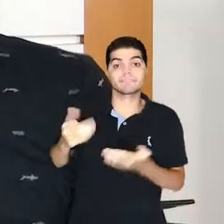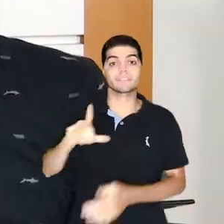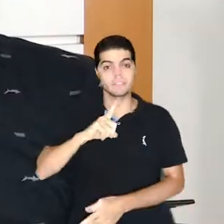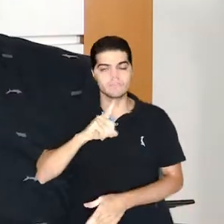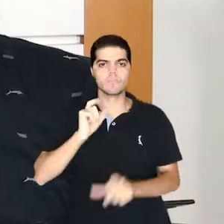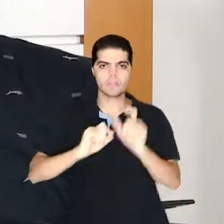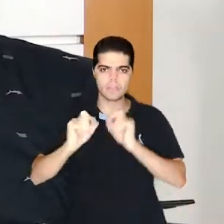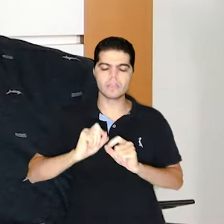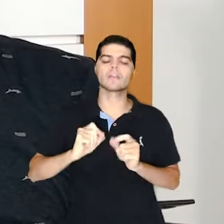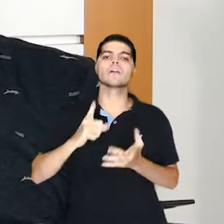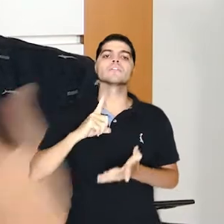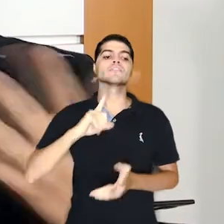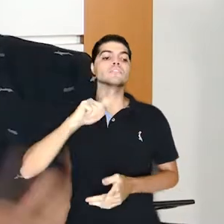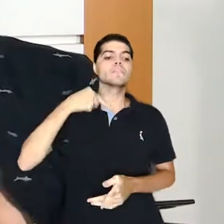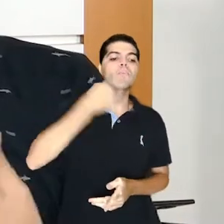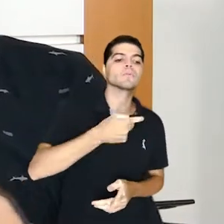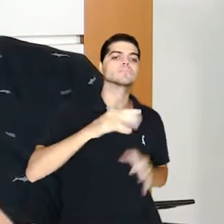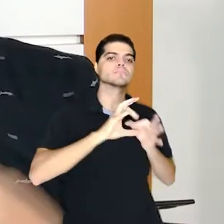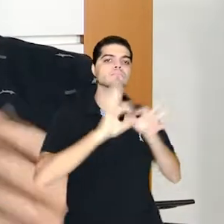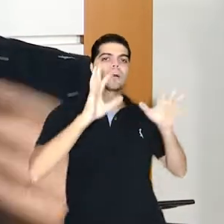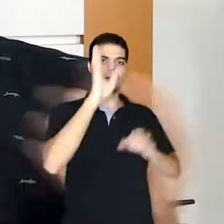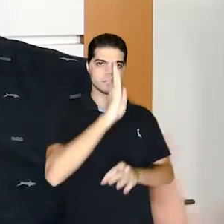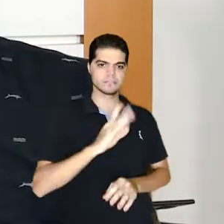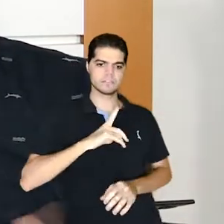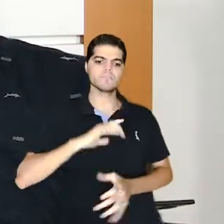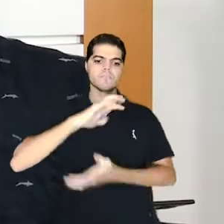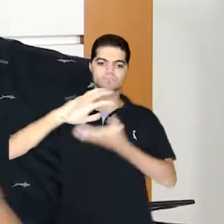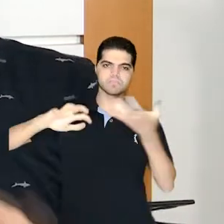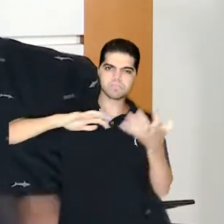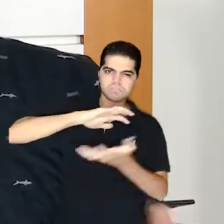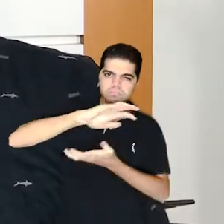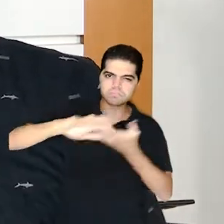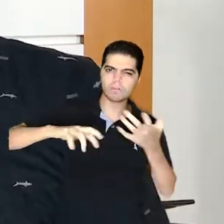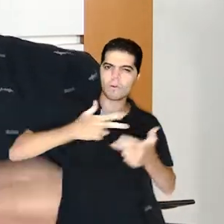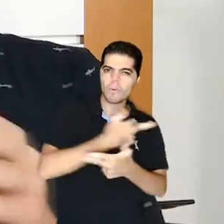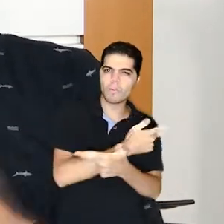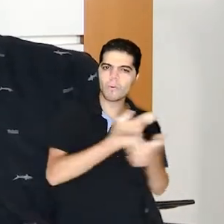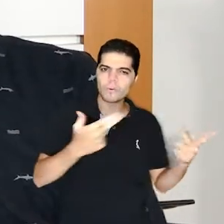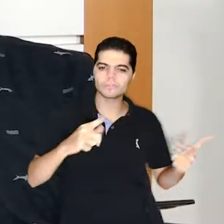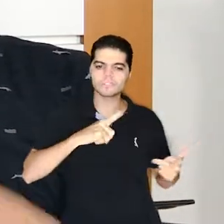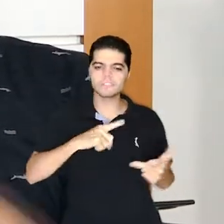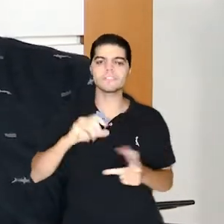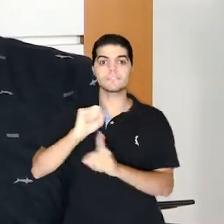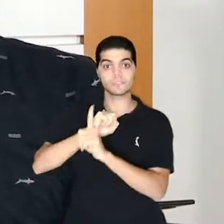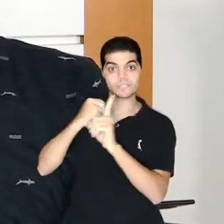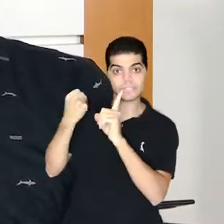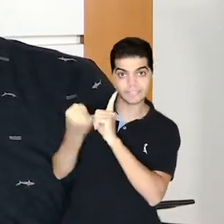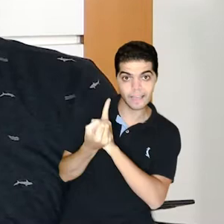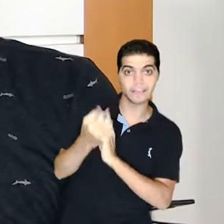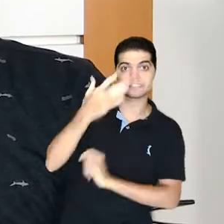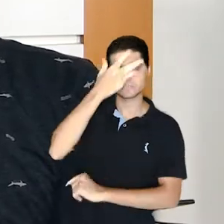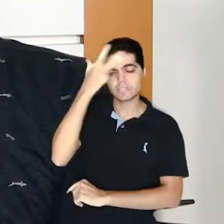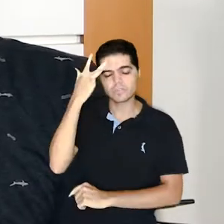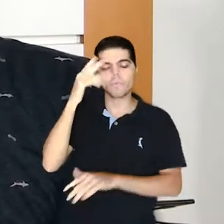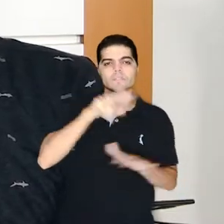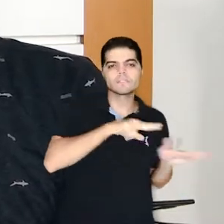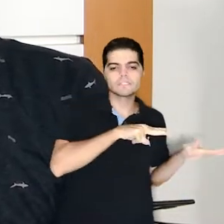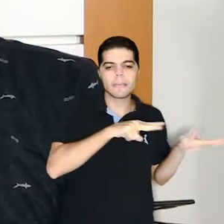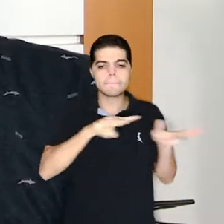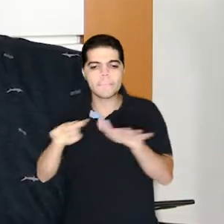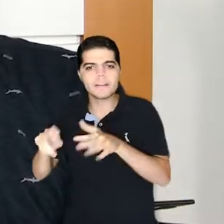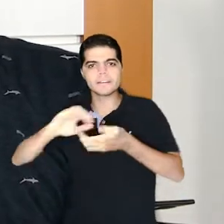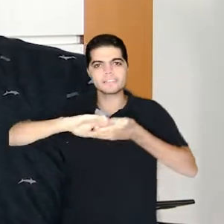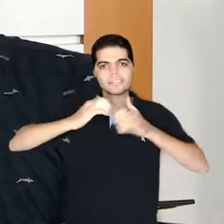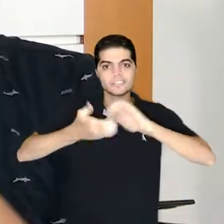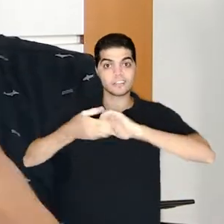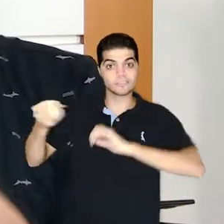da independência do Brasil, nós tivemos também outros movimentos, mais por outro lado, de sociedade civil, como a Semana de Arte Moderna, em